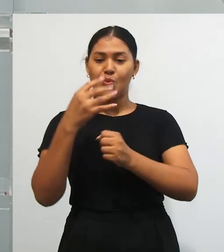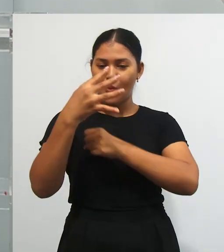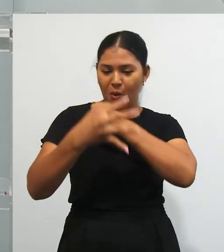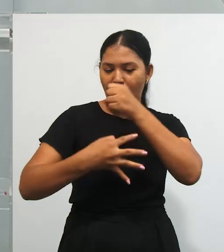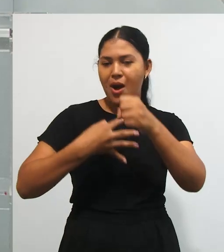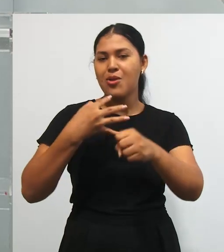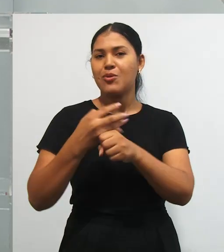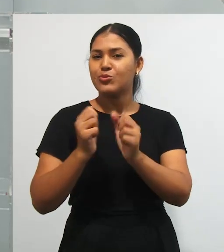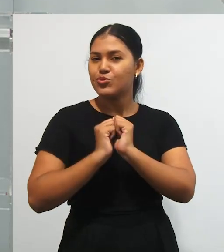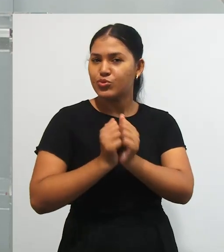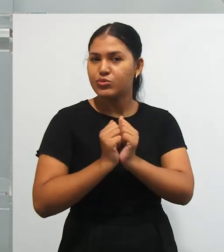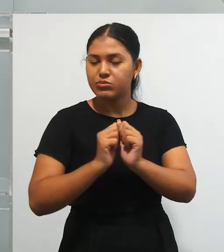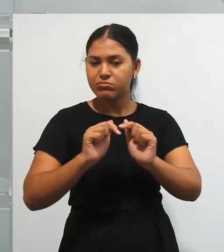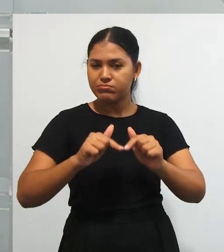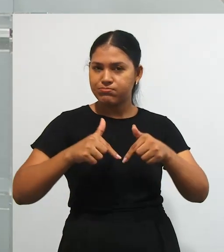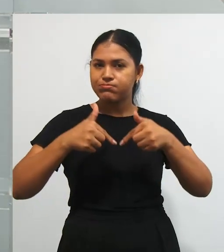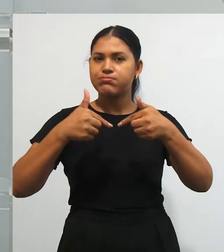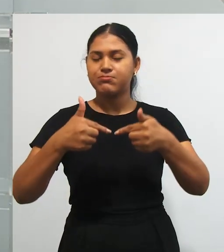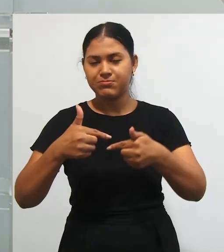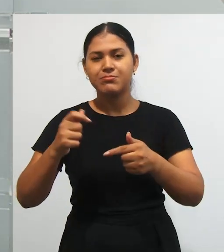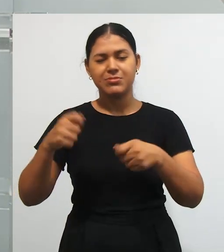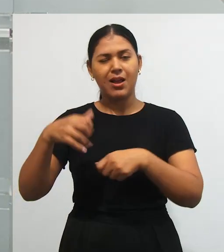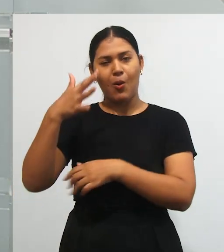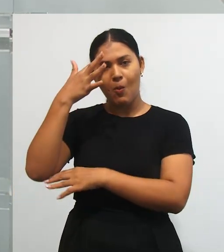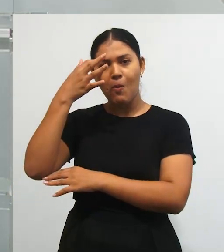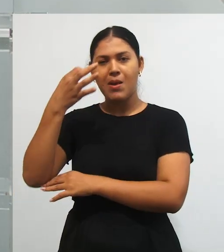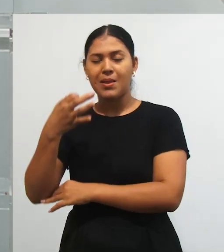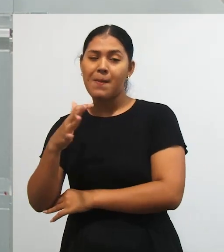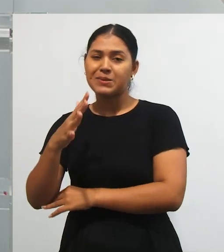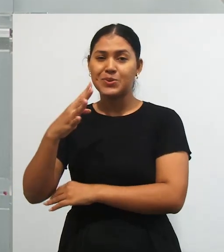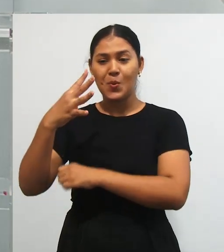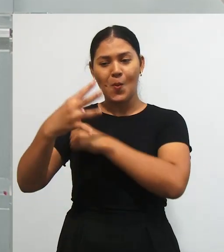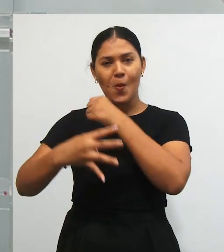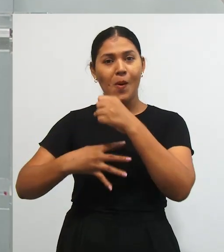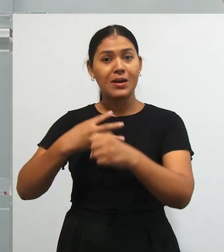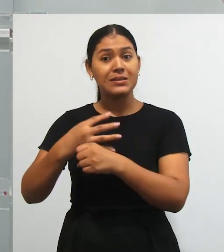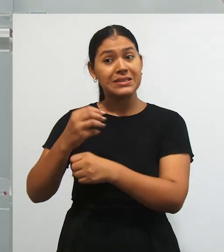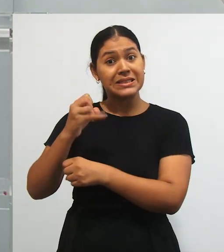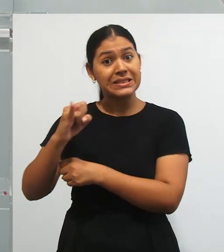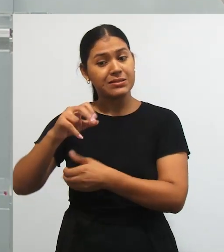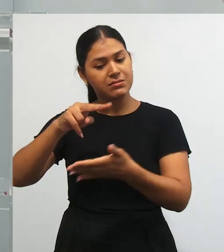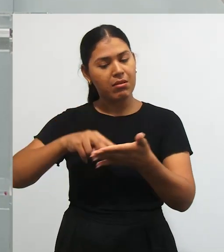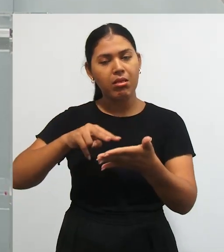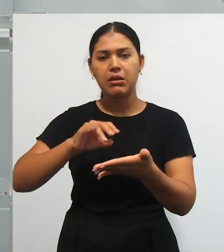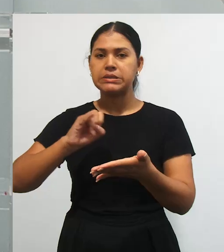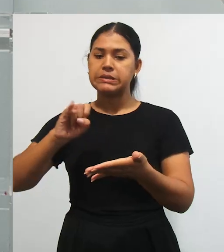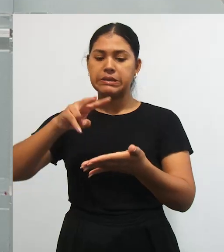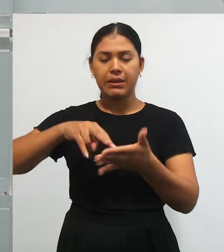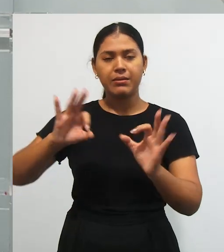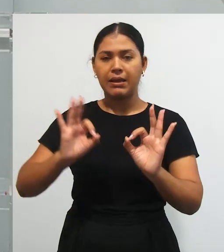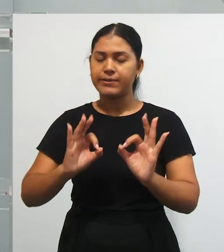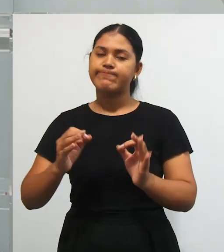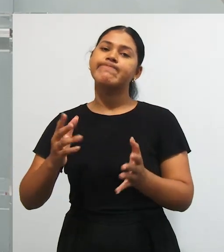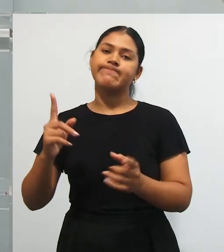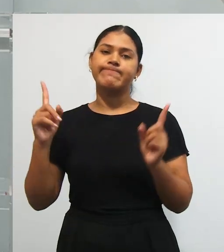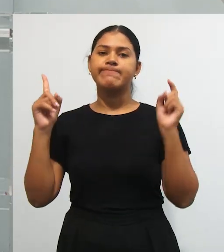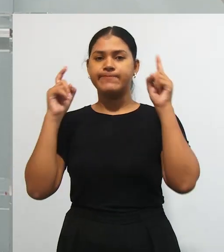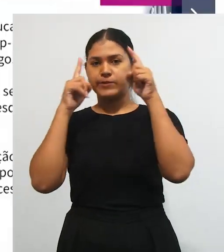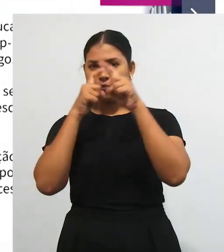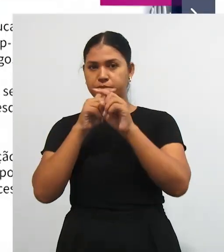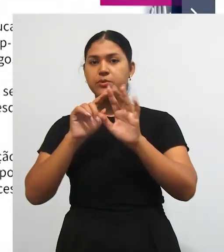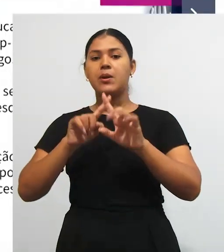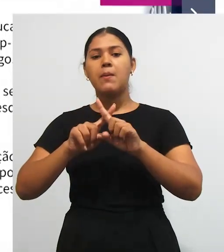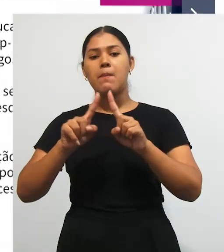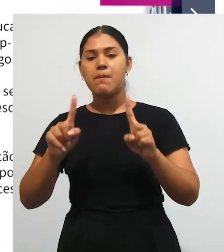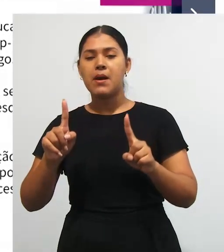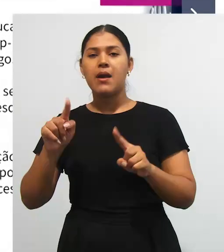para entender. Mais ou menos, isso se lê, né? Se não ler, também vai ficar um pouquinho mais difícil. Mas, é claro,